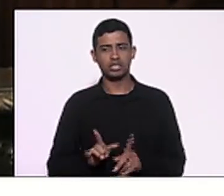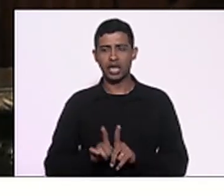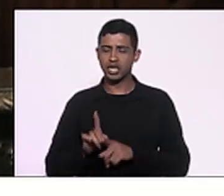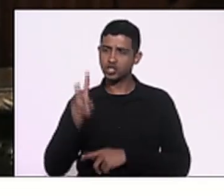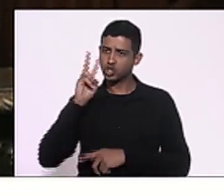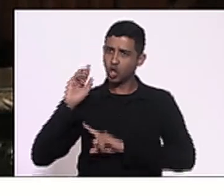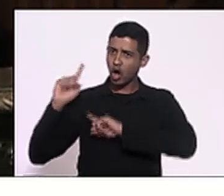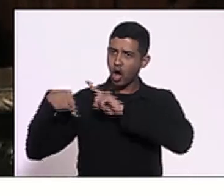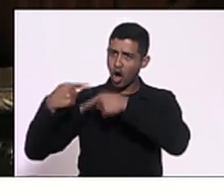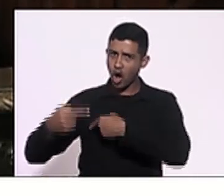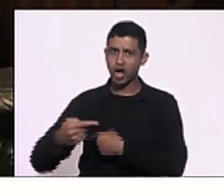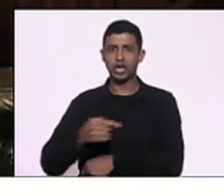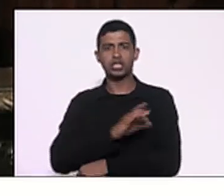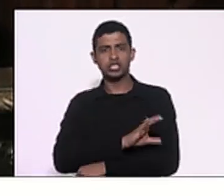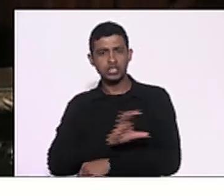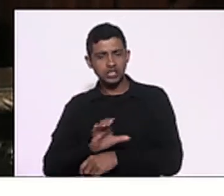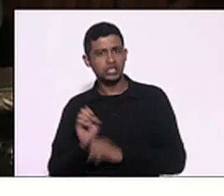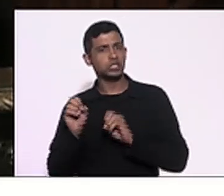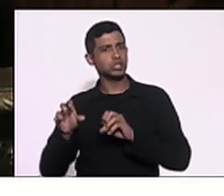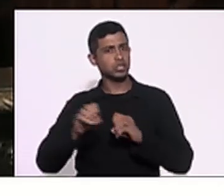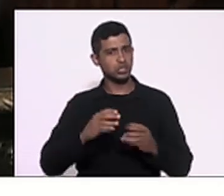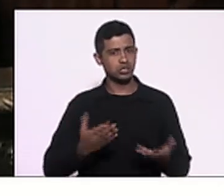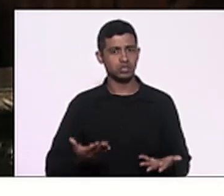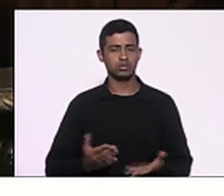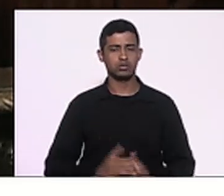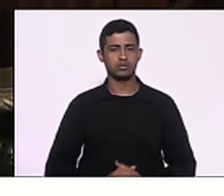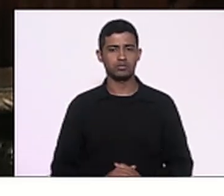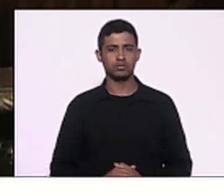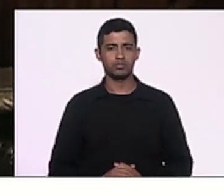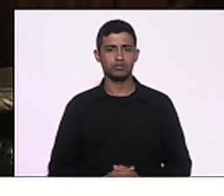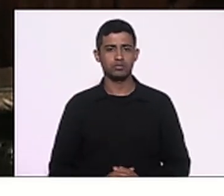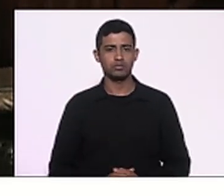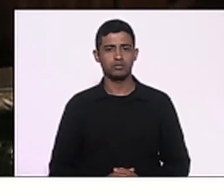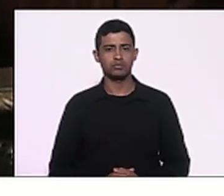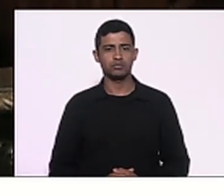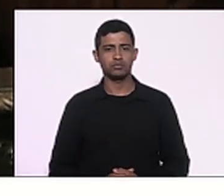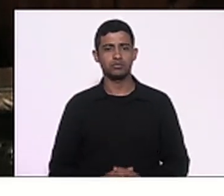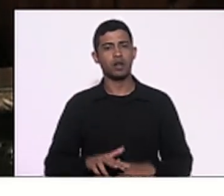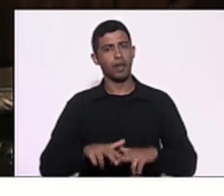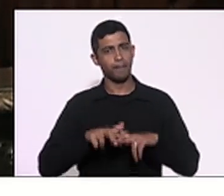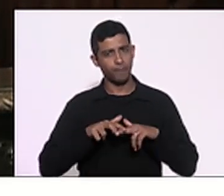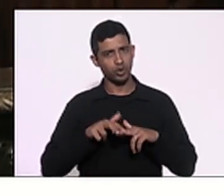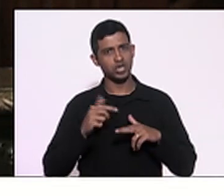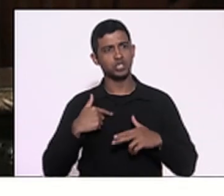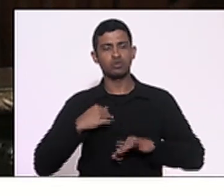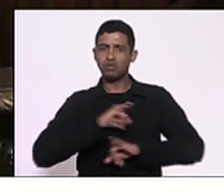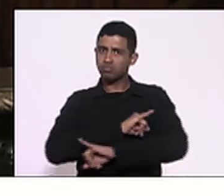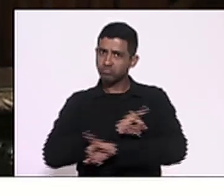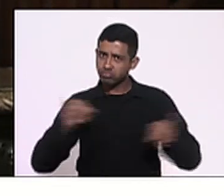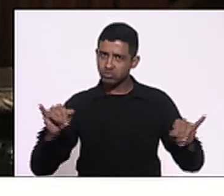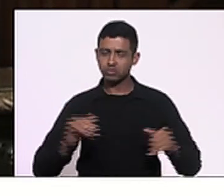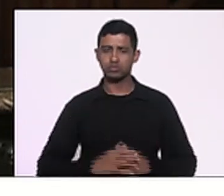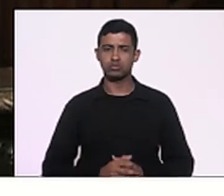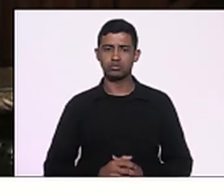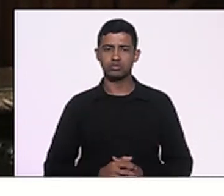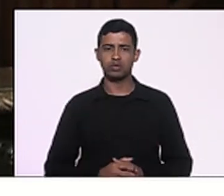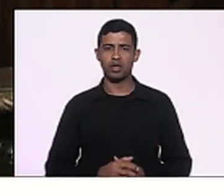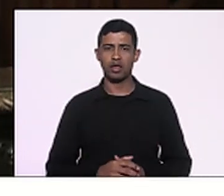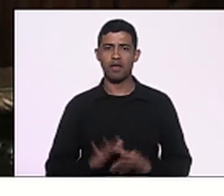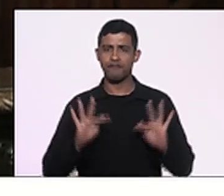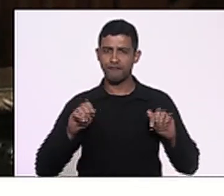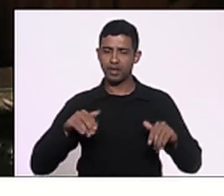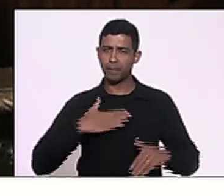que venceu as eleições, e se jacta disso, eleito porque venceu, presidente que venceu as eleições, aprenda a